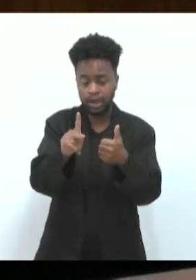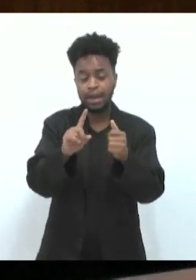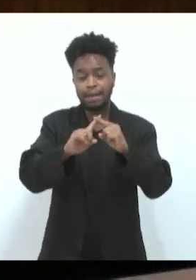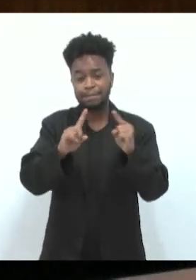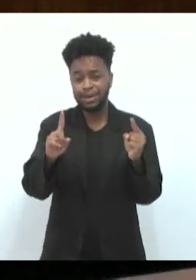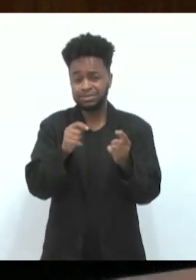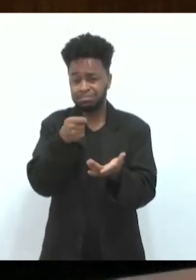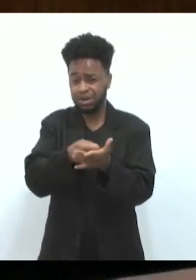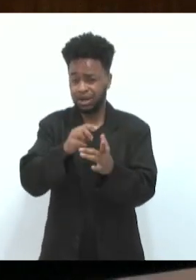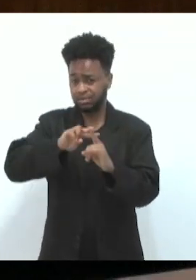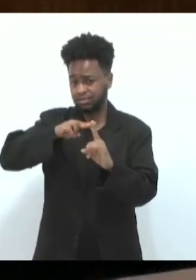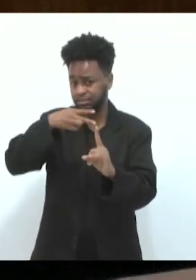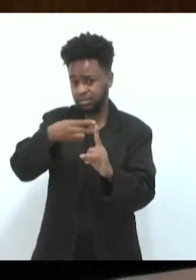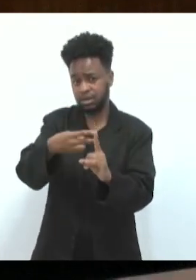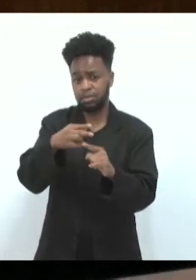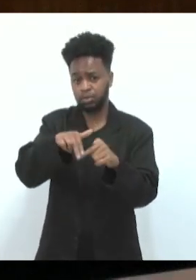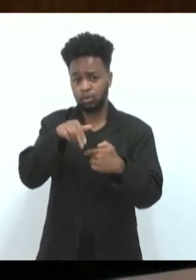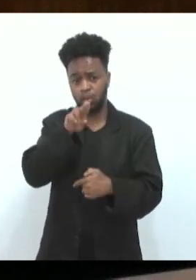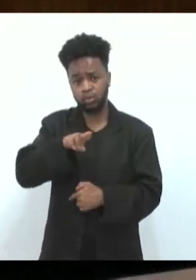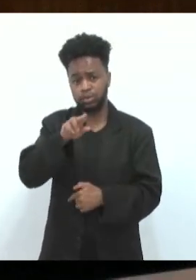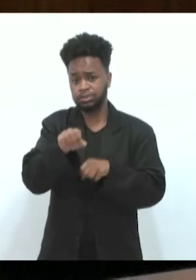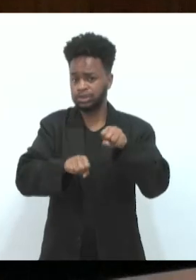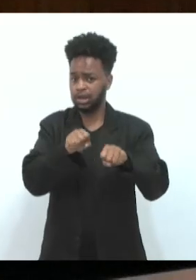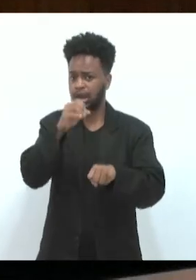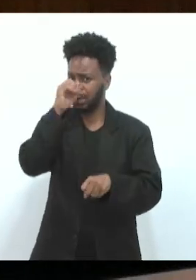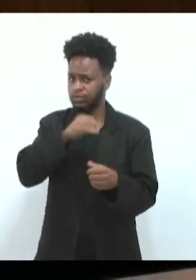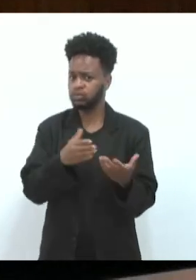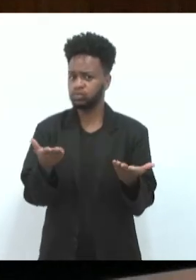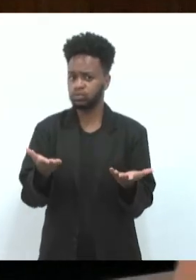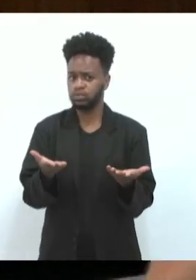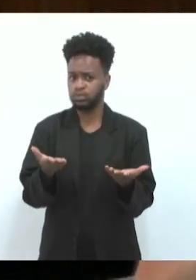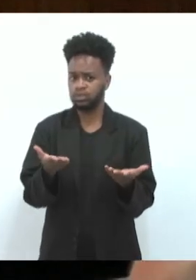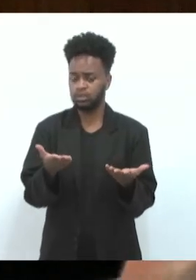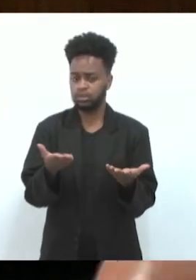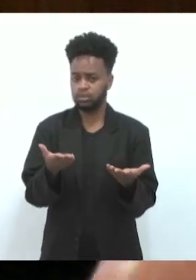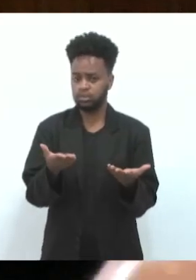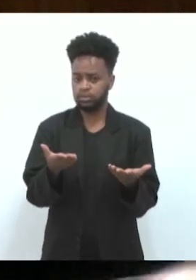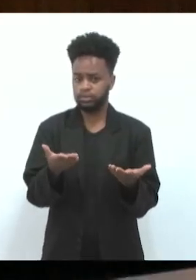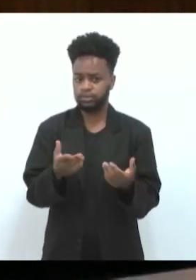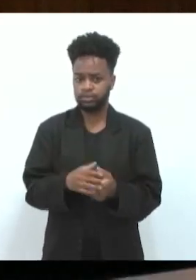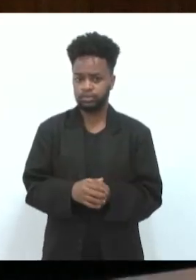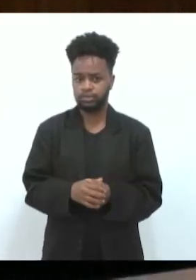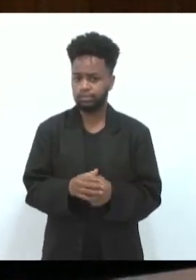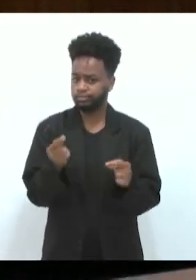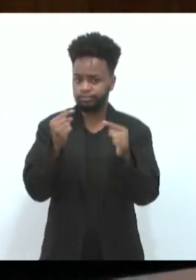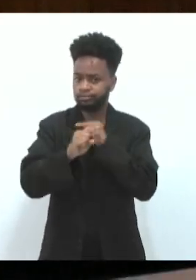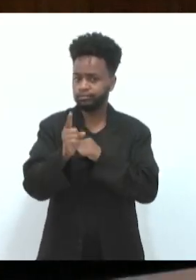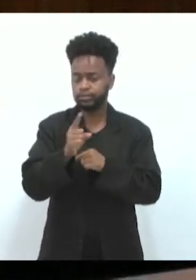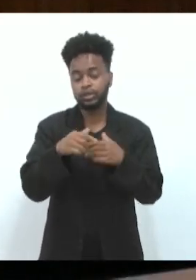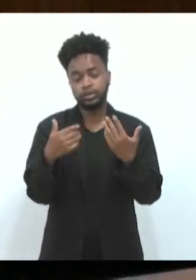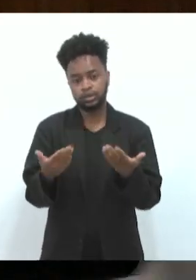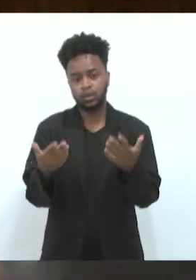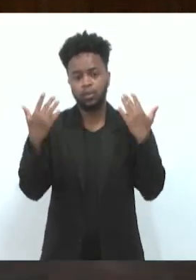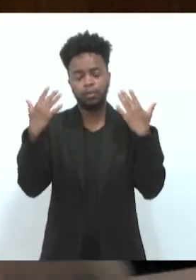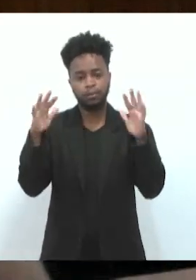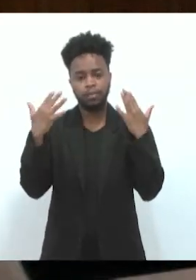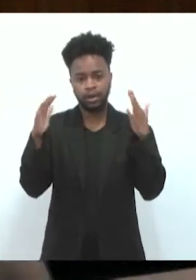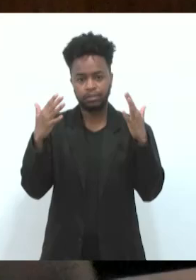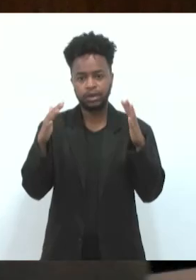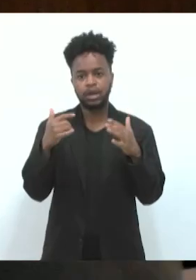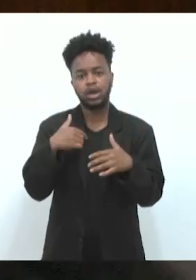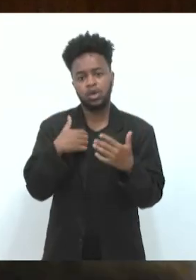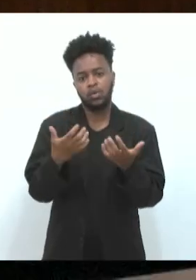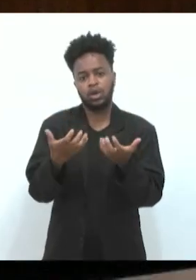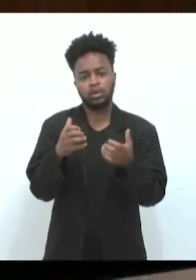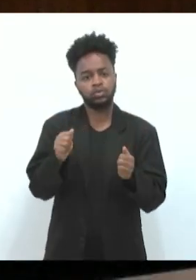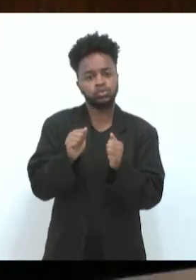mais uma passagem pela bicicleta também é um absurdo, né? É uma coisa discrepante. Então, parabéns, faço questão